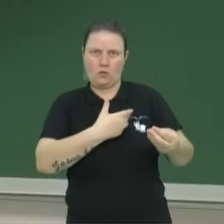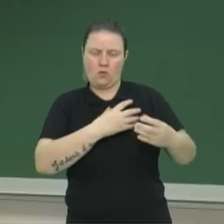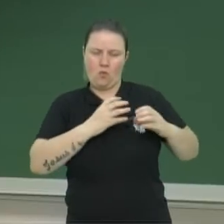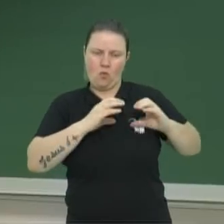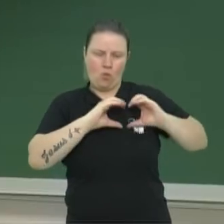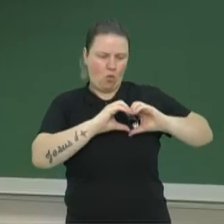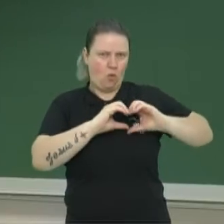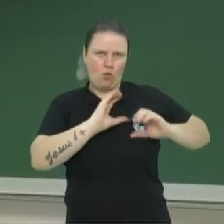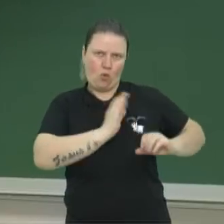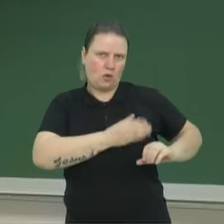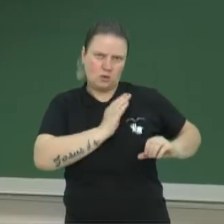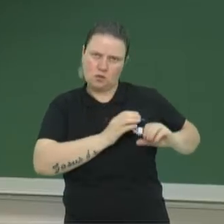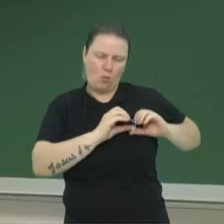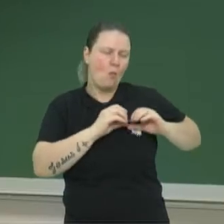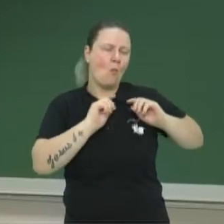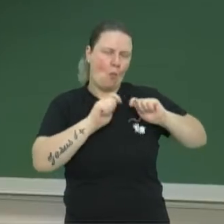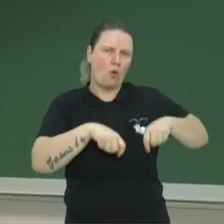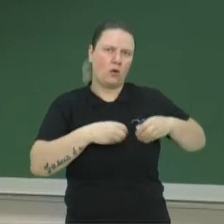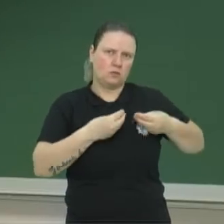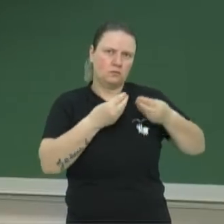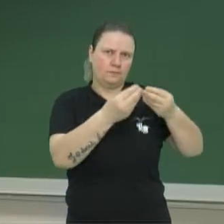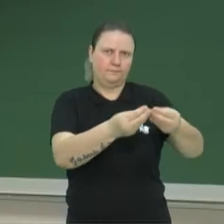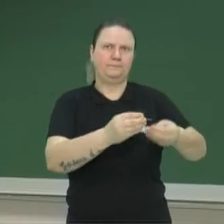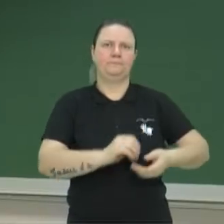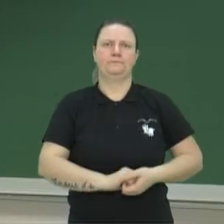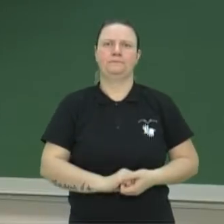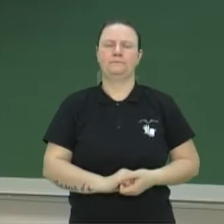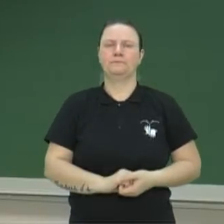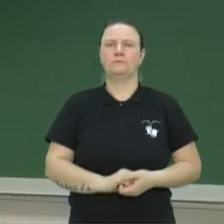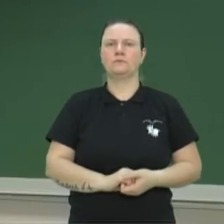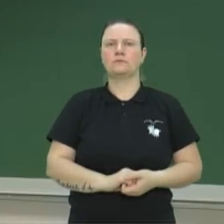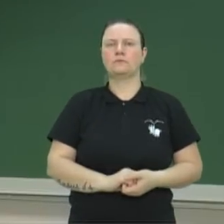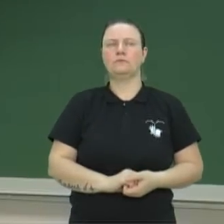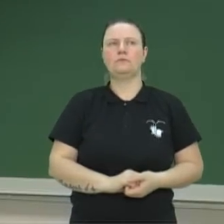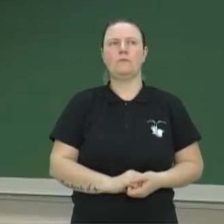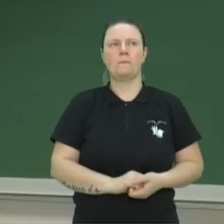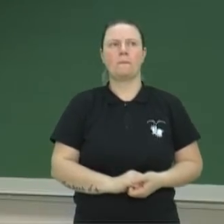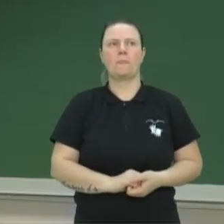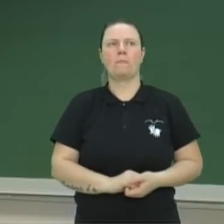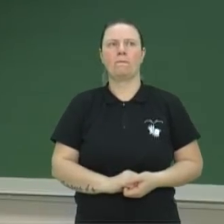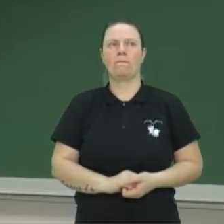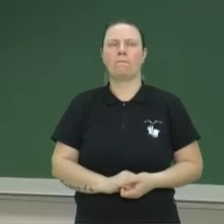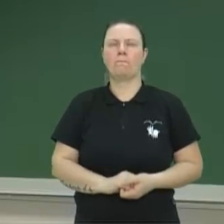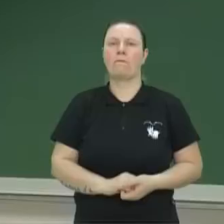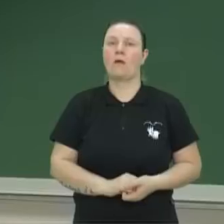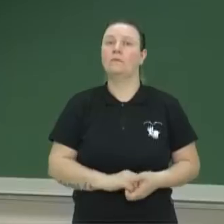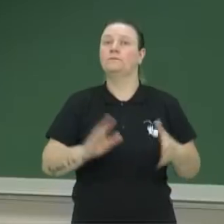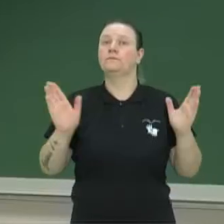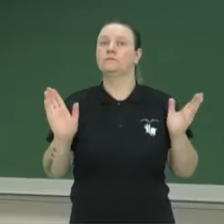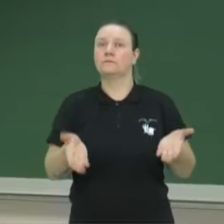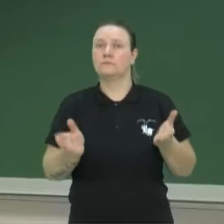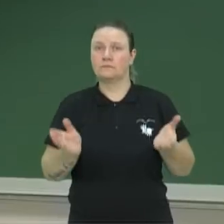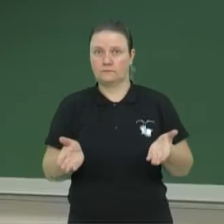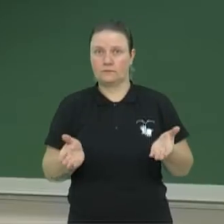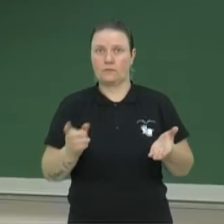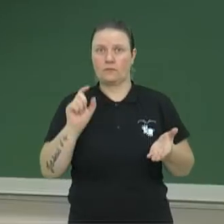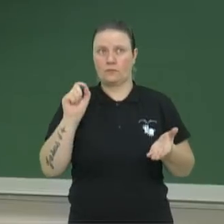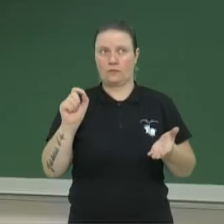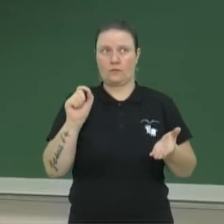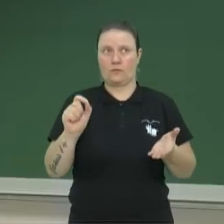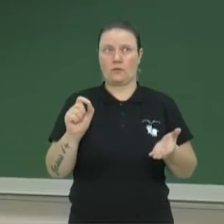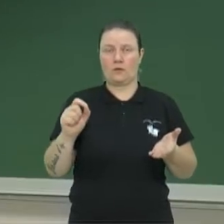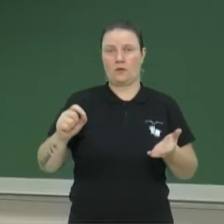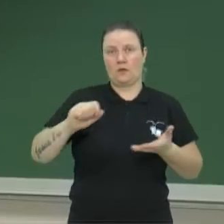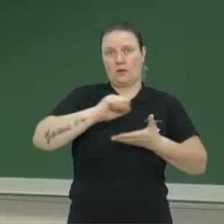da família que prevalece, não mais a lei, certo? Muito bem, continuando aqui então,